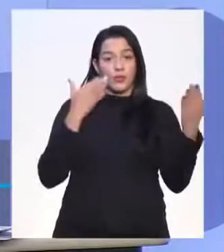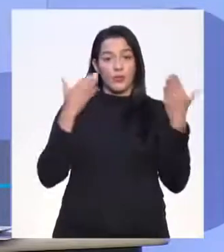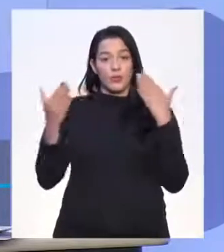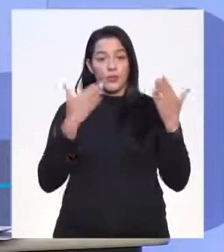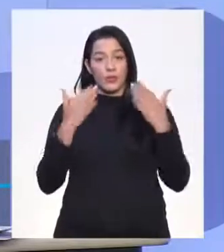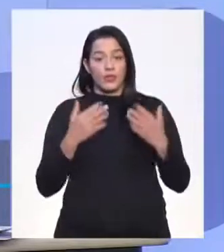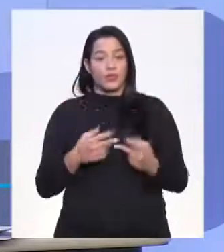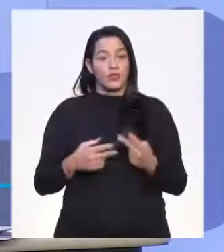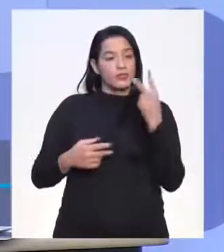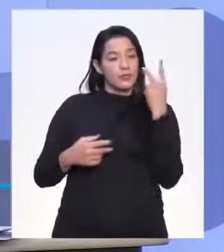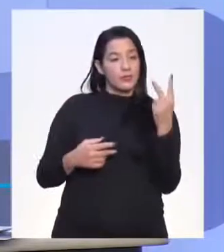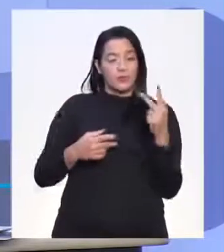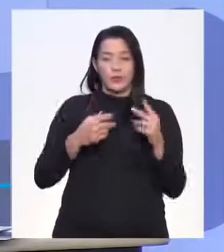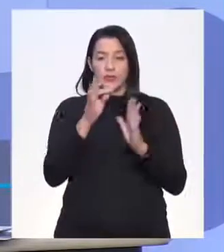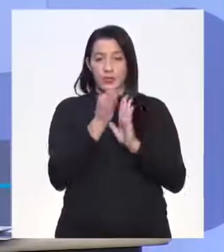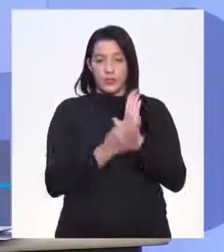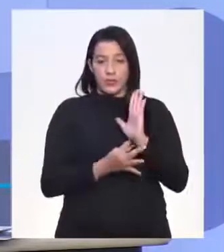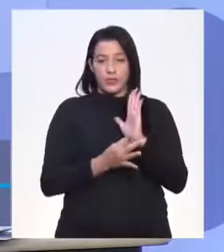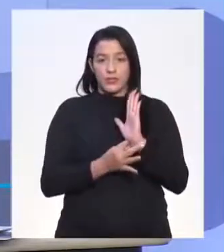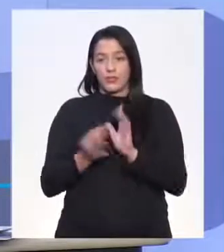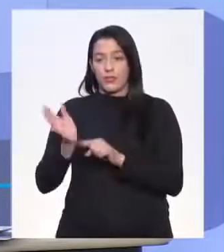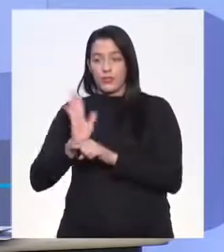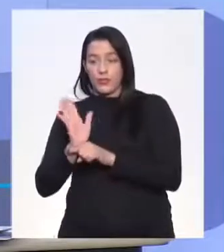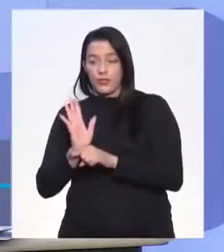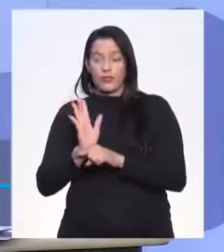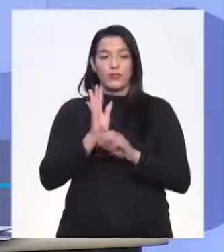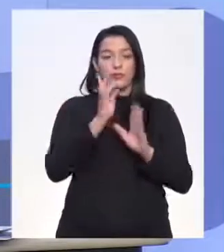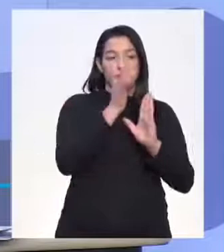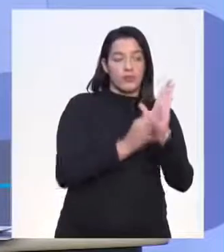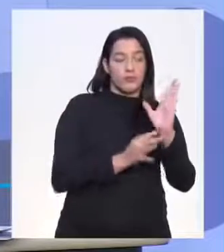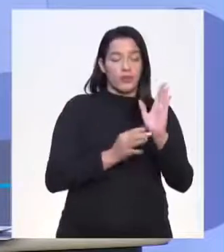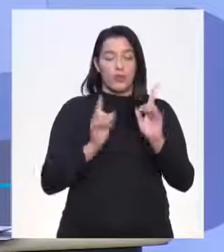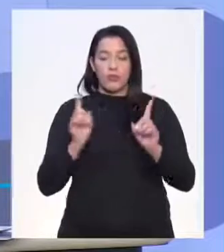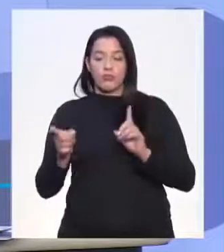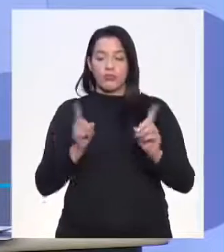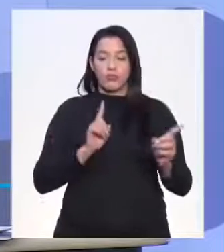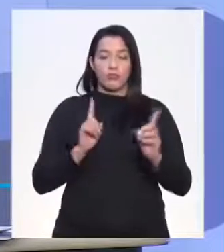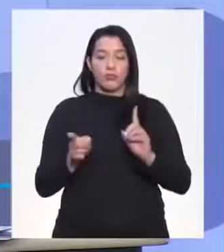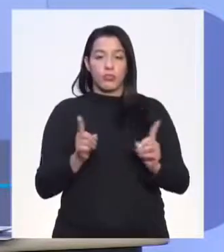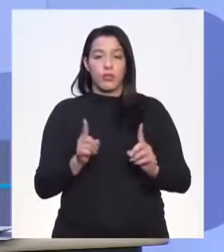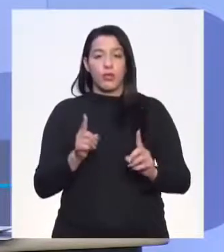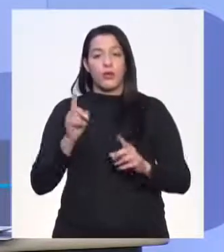dois textos, né? Qual é a favor, qual é